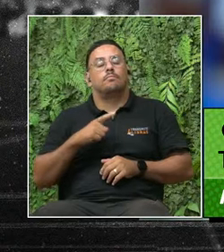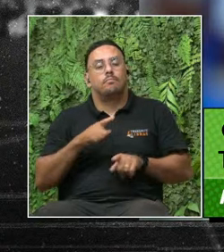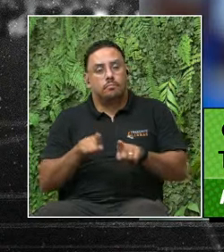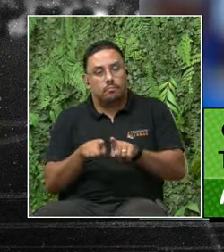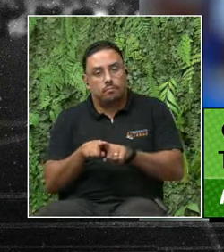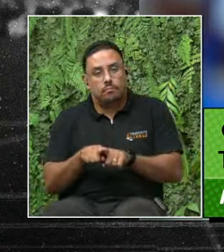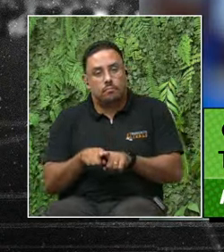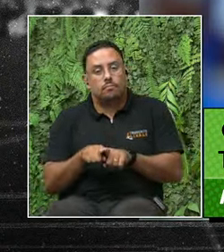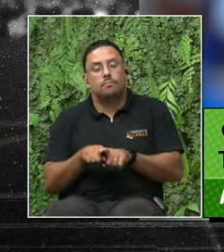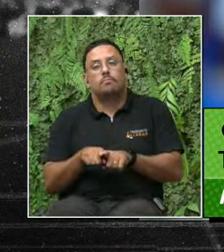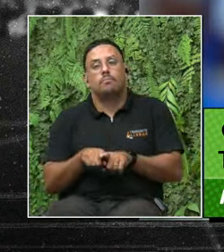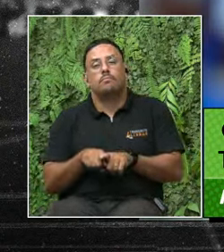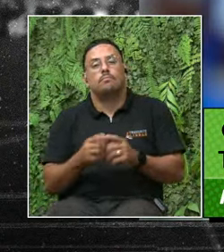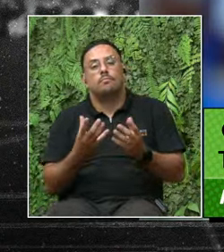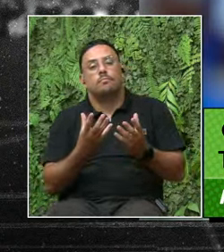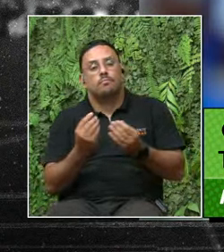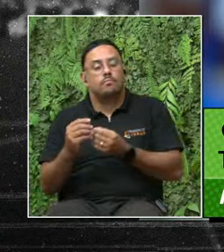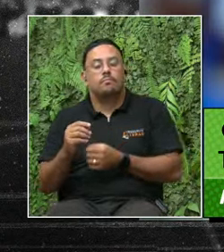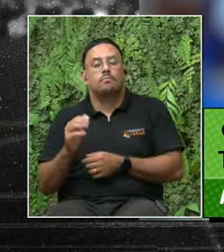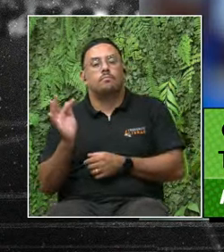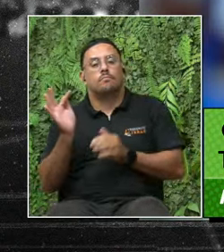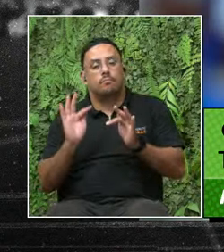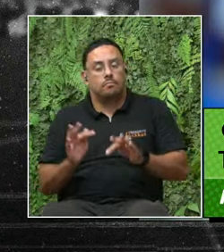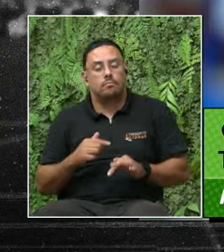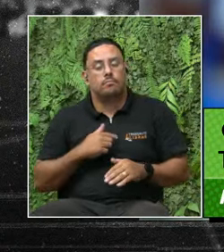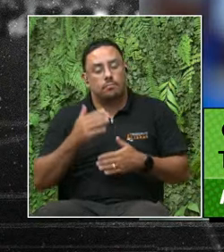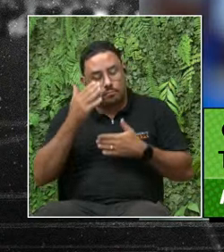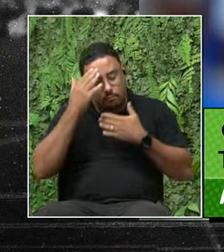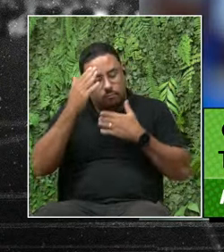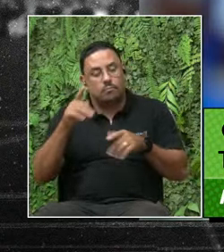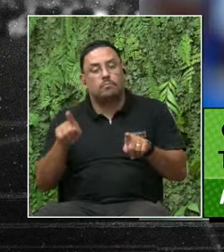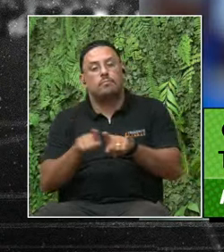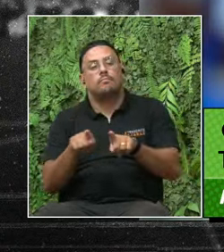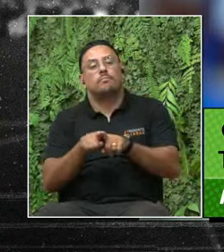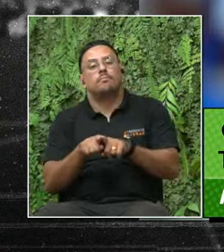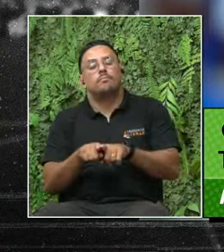tambén fel Y